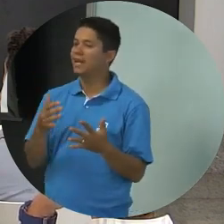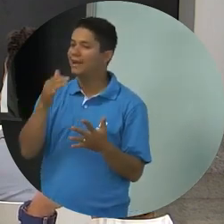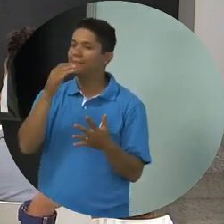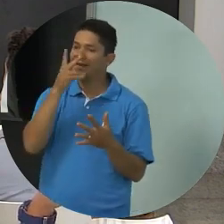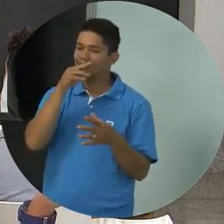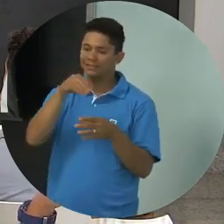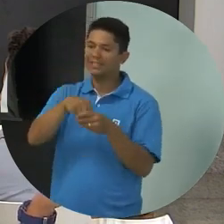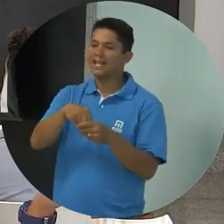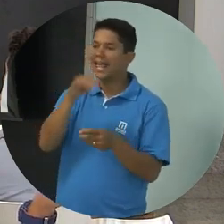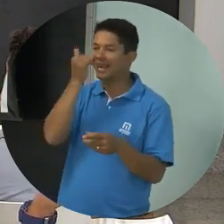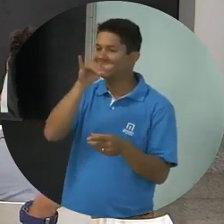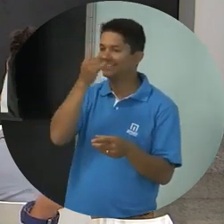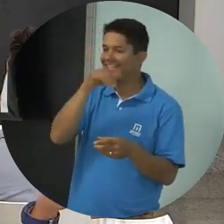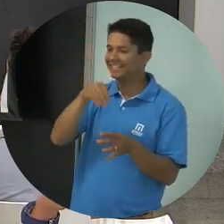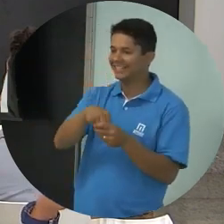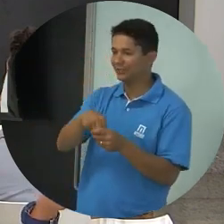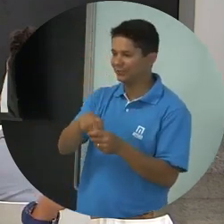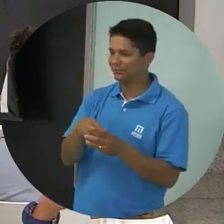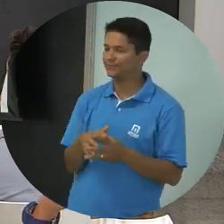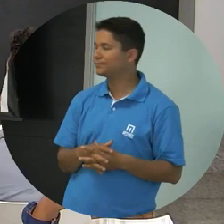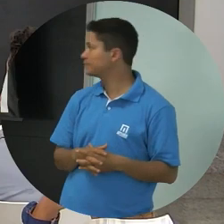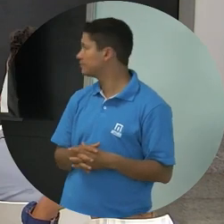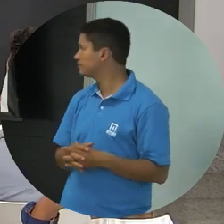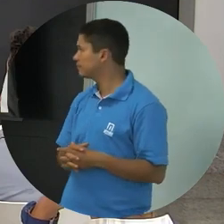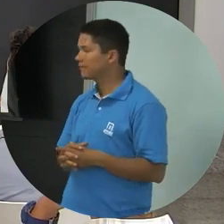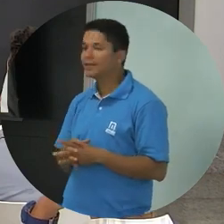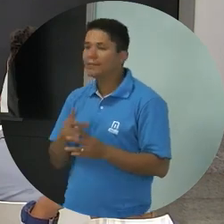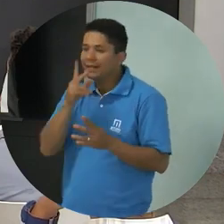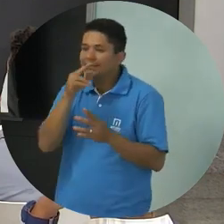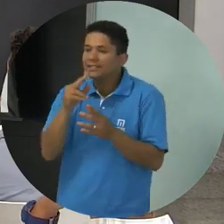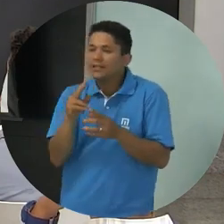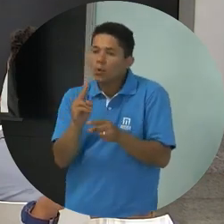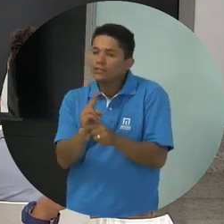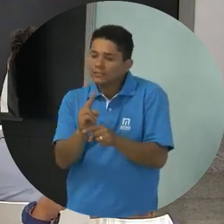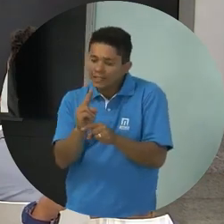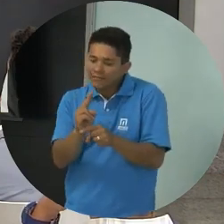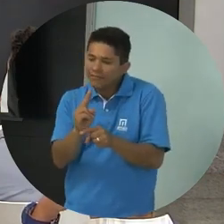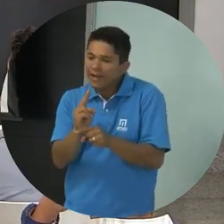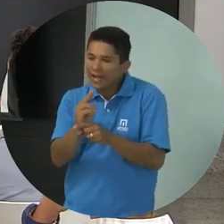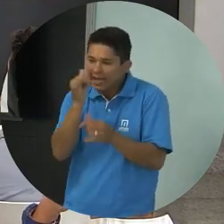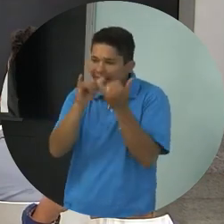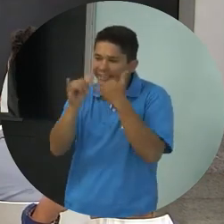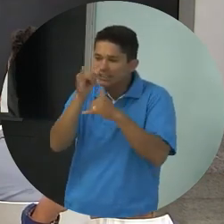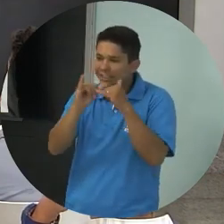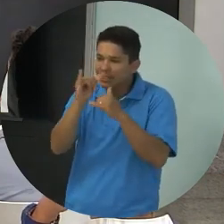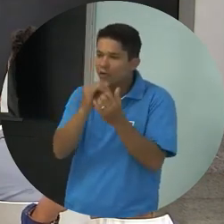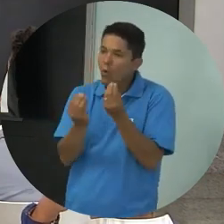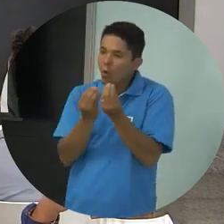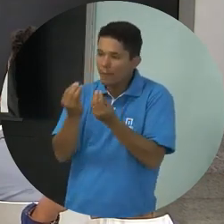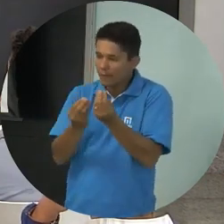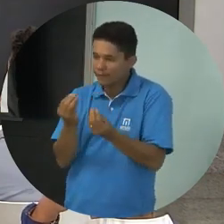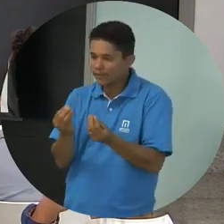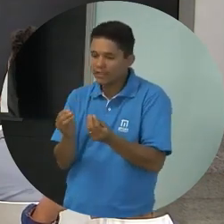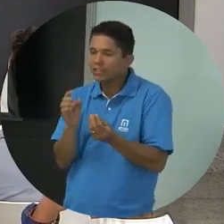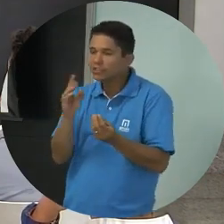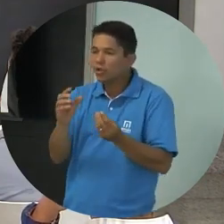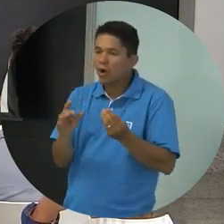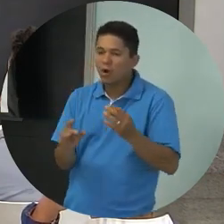né? Para a gente ter uma conservação de energia aqui, não basta eu aumentar o